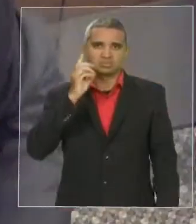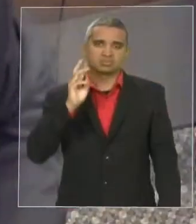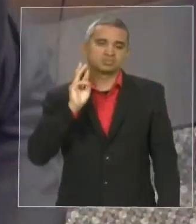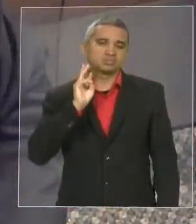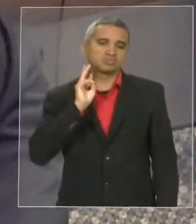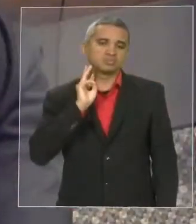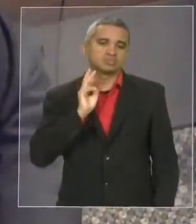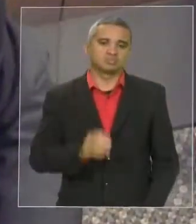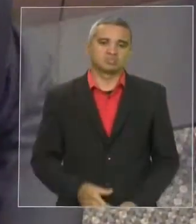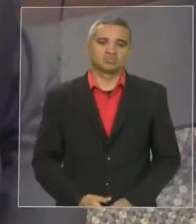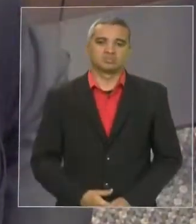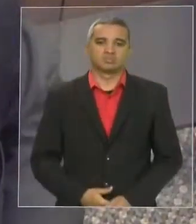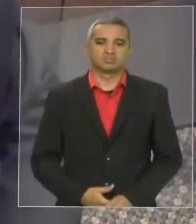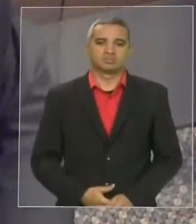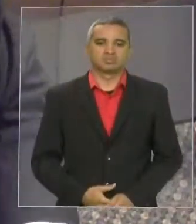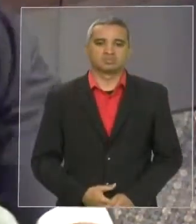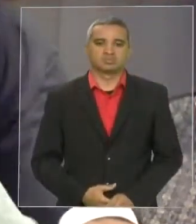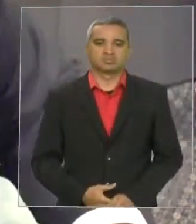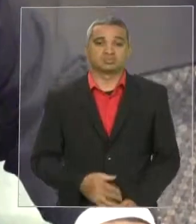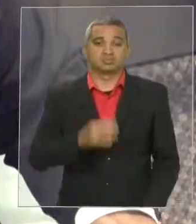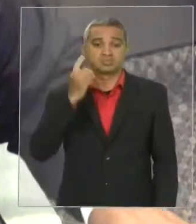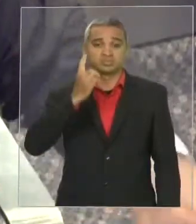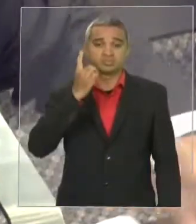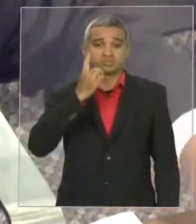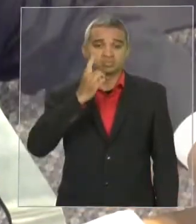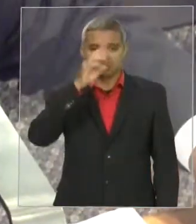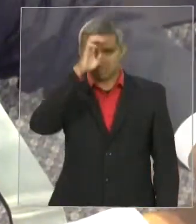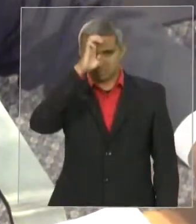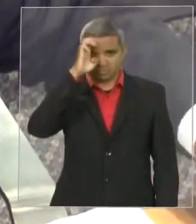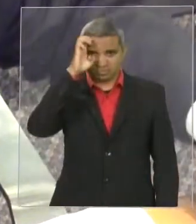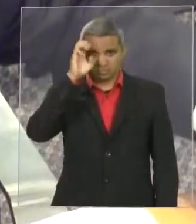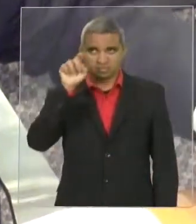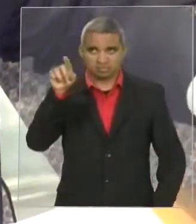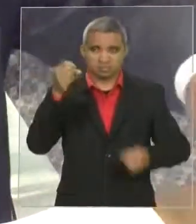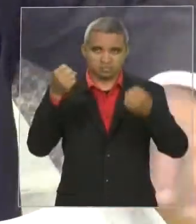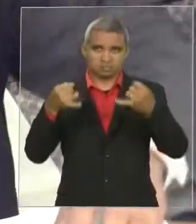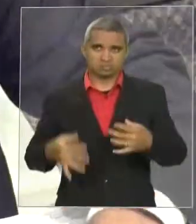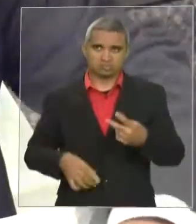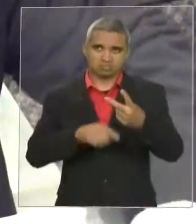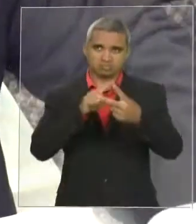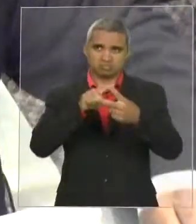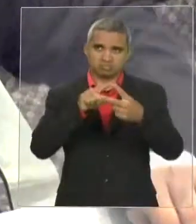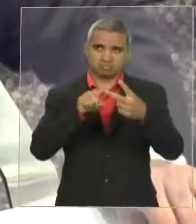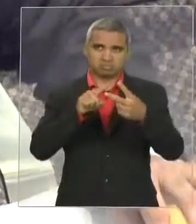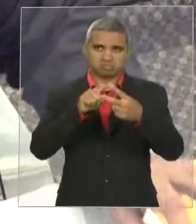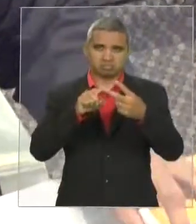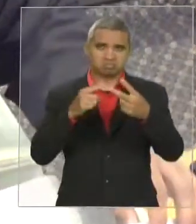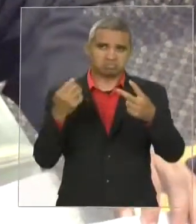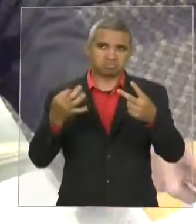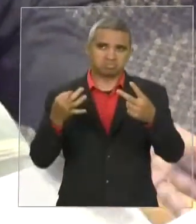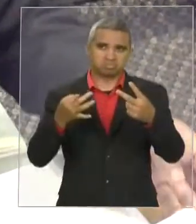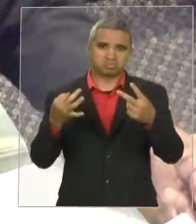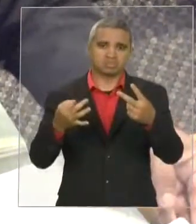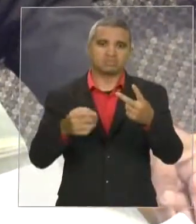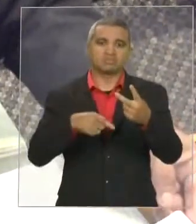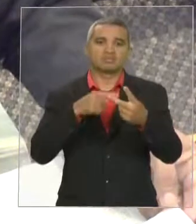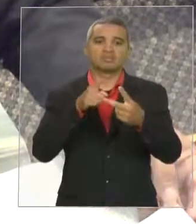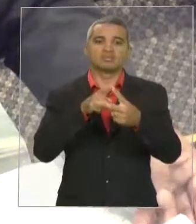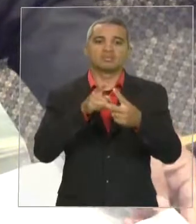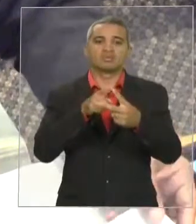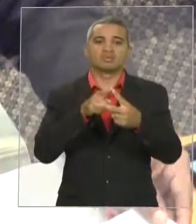Deputado Albright, Vossa Excelência tocou em 2 pontos primordiais. O primeiro deles com relação à coerência política. Vossa Excelência foi